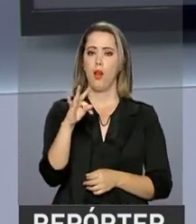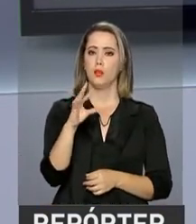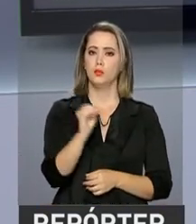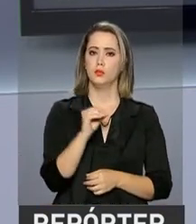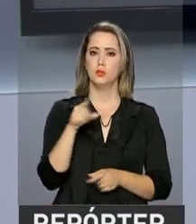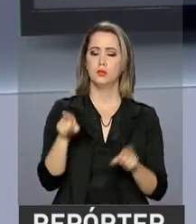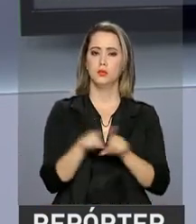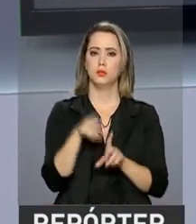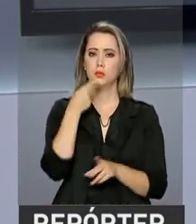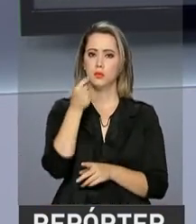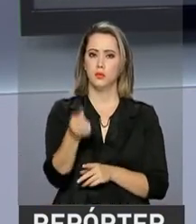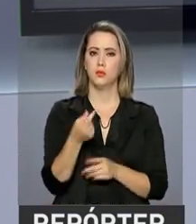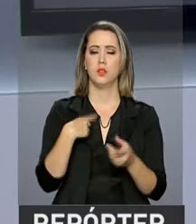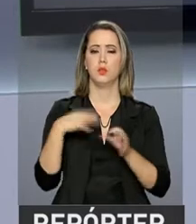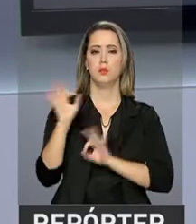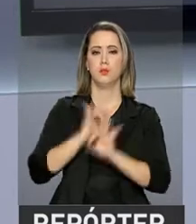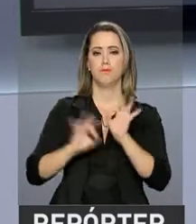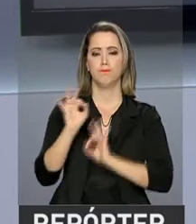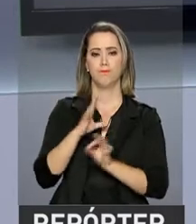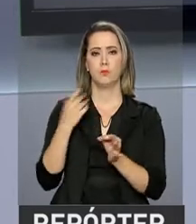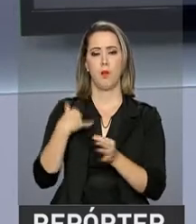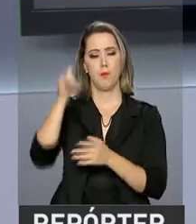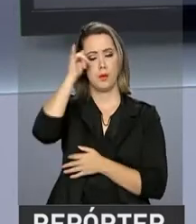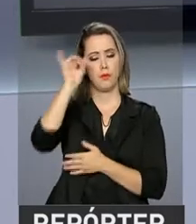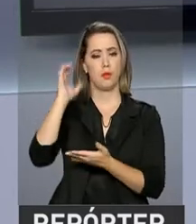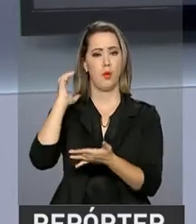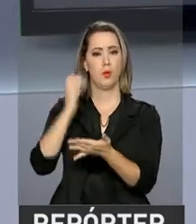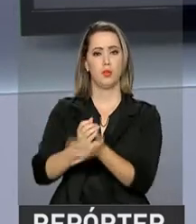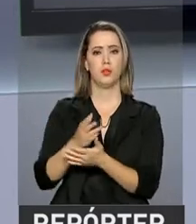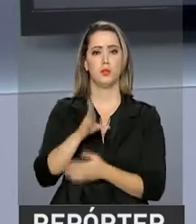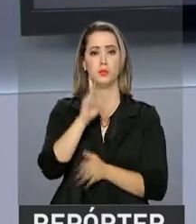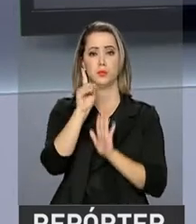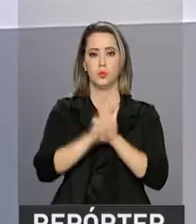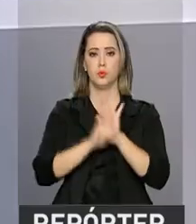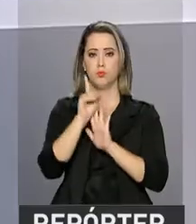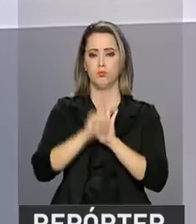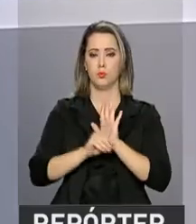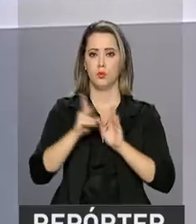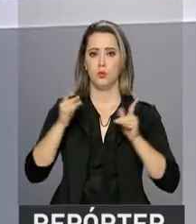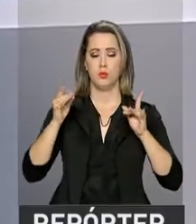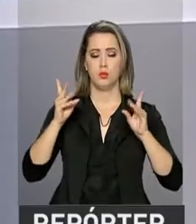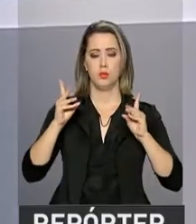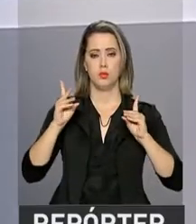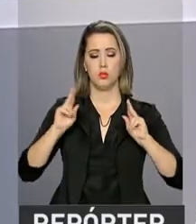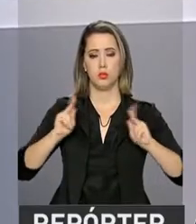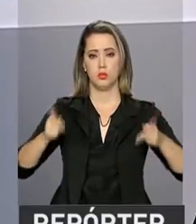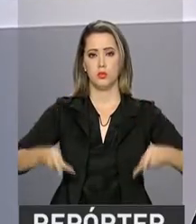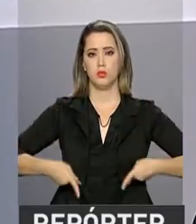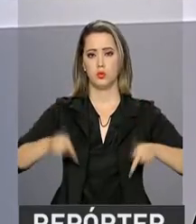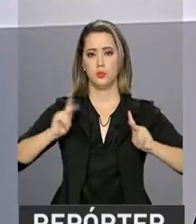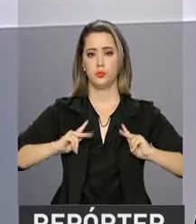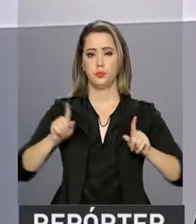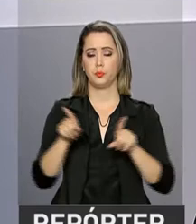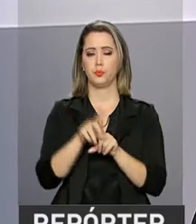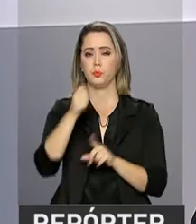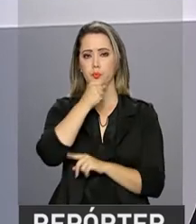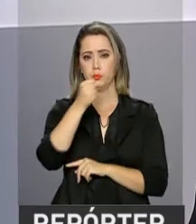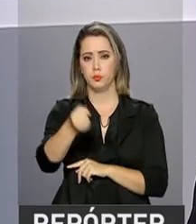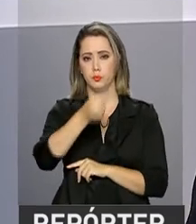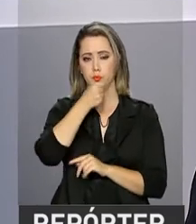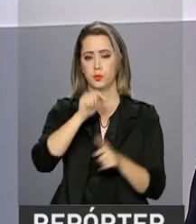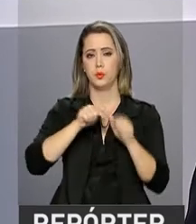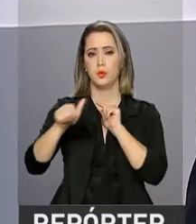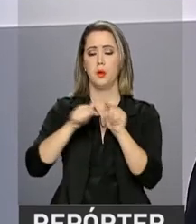contra o crime crime organizado e pela dignidade humana o ministro respondeu também a perguntas sobre a operação